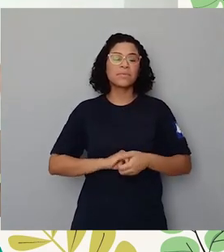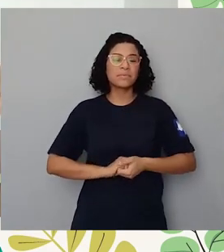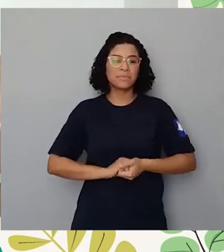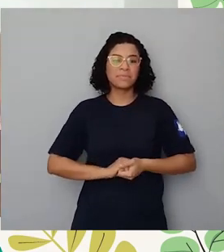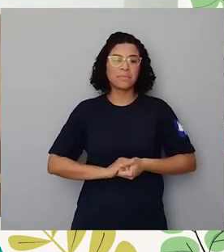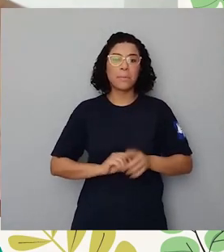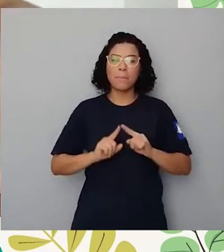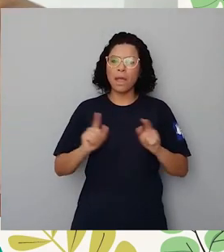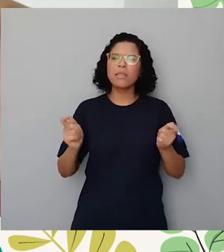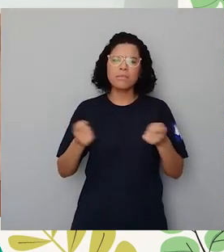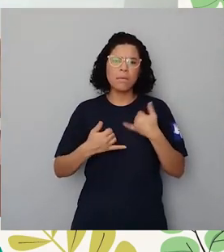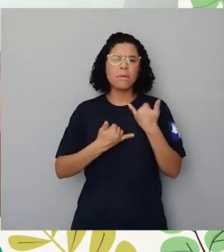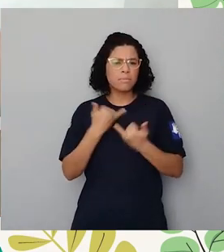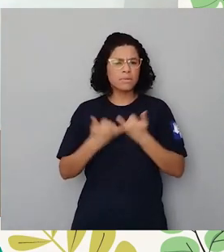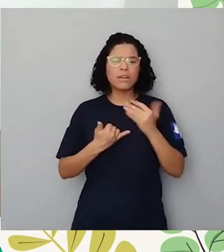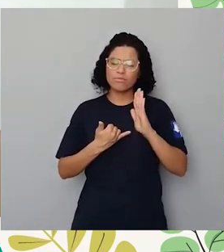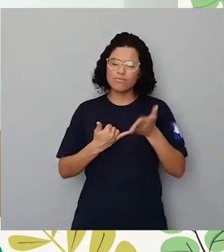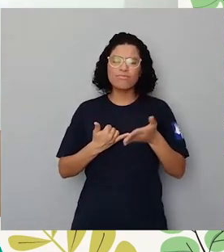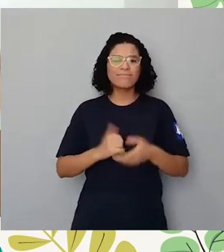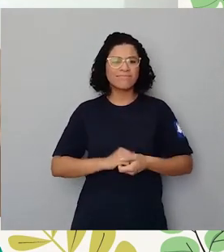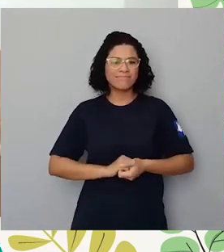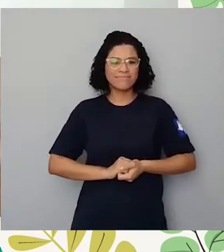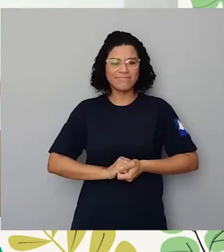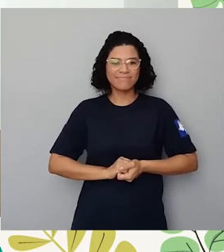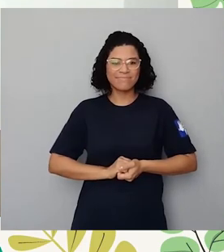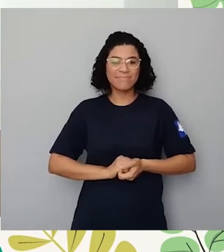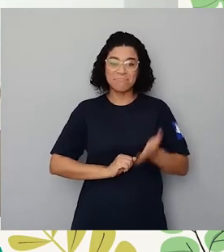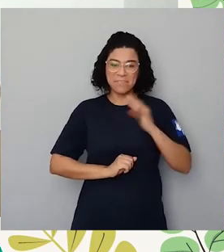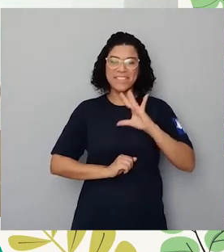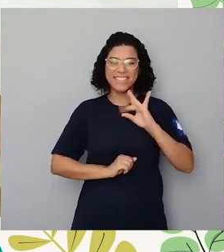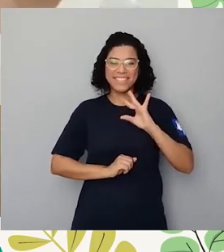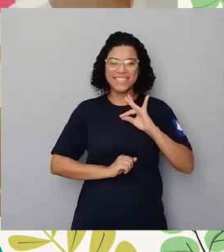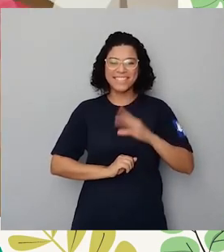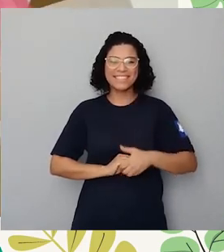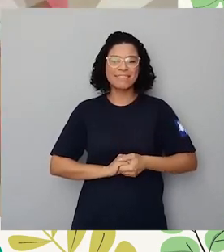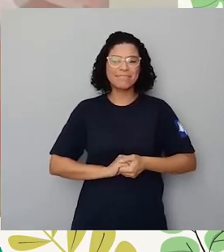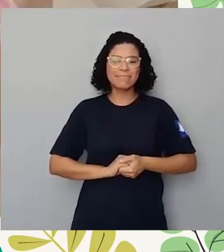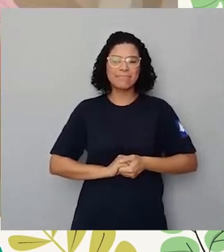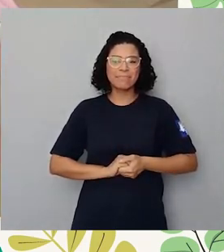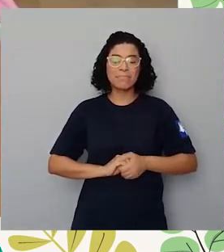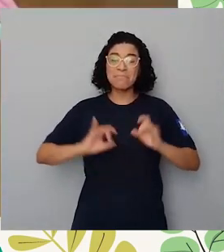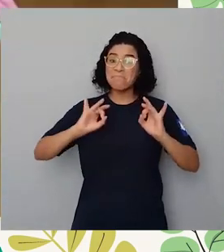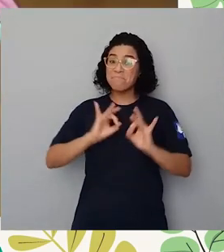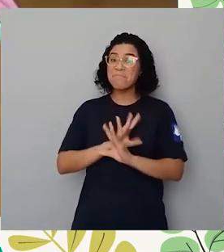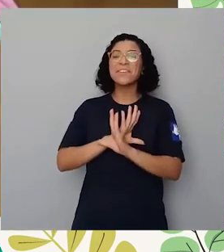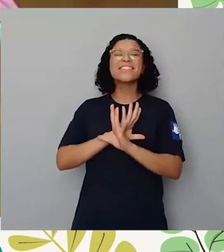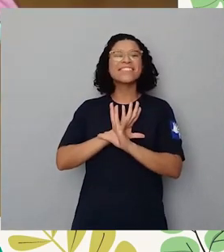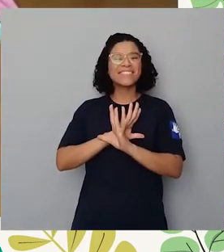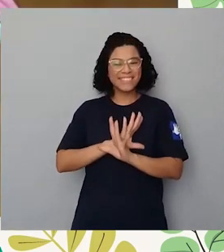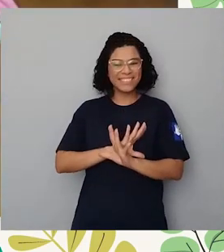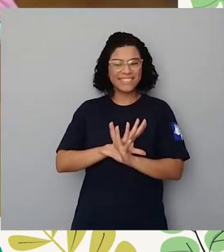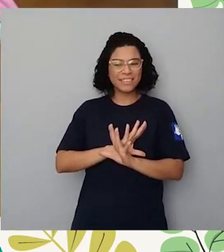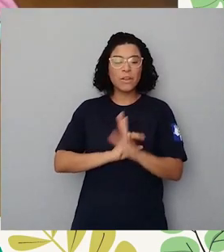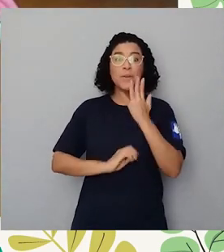ficar mais durinho. Mas assim já dá pra fazer, tá? Vamos colar? E com o tangrã